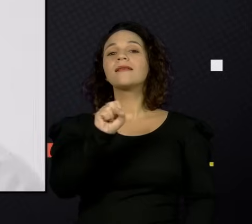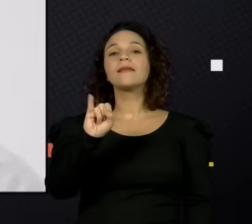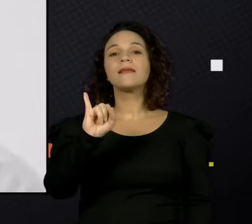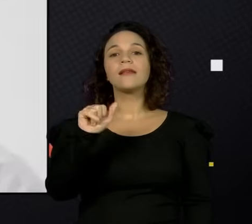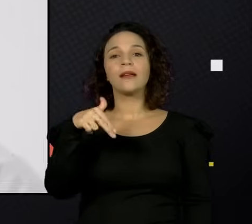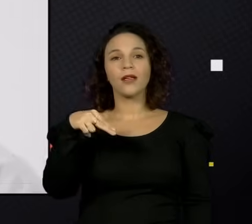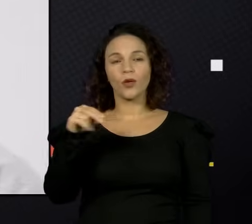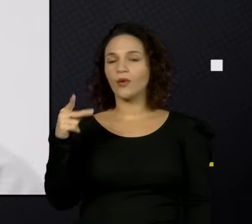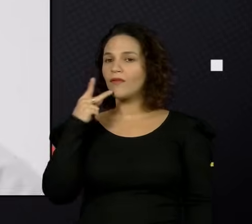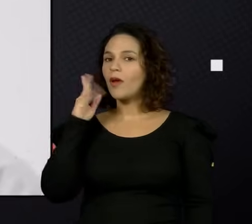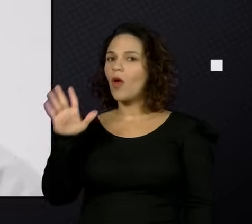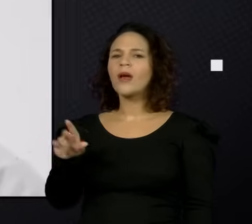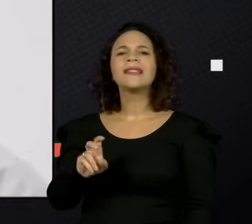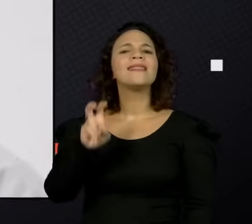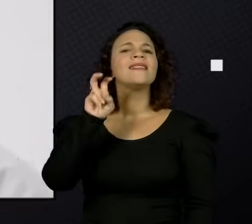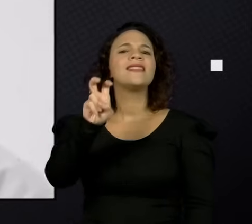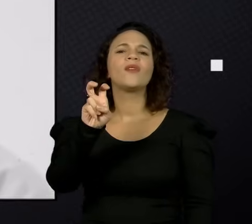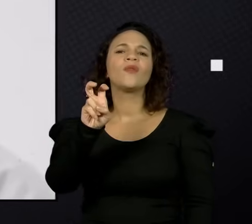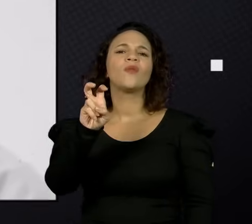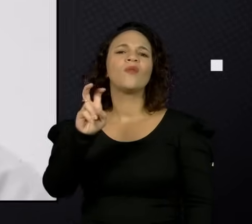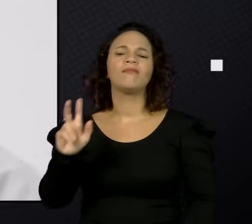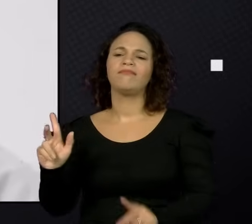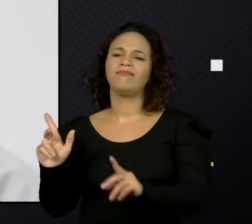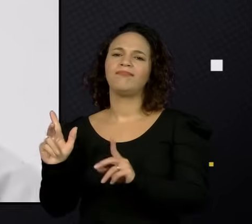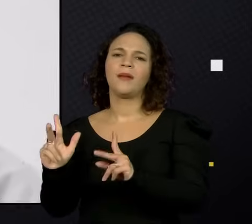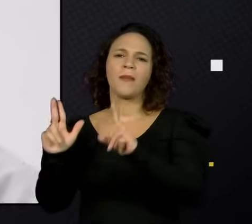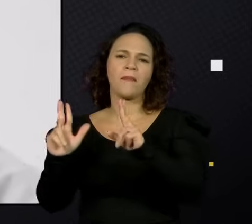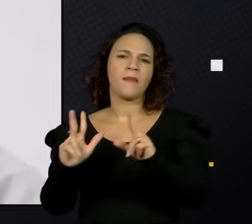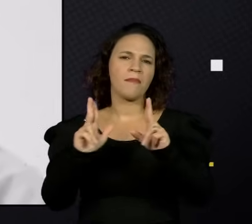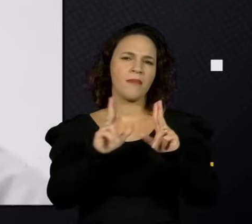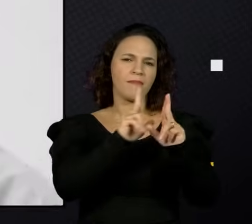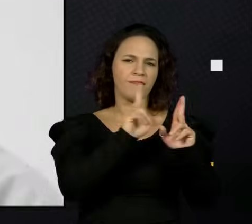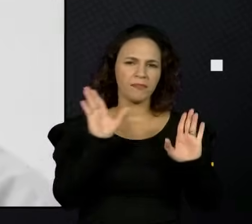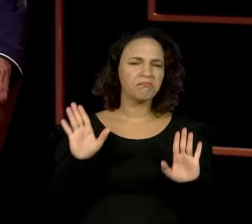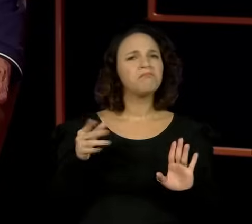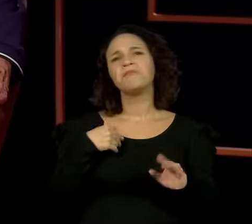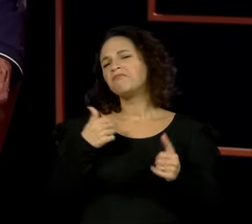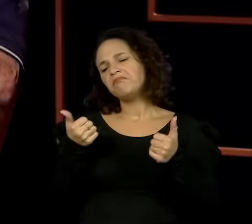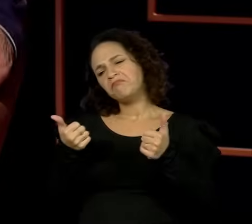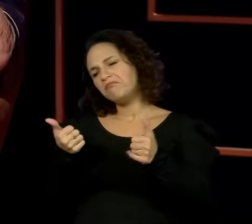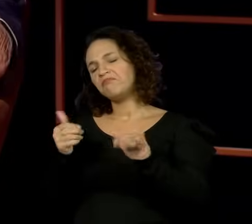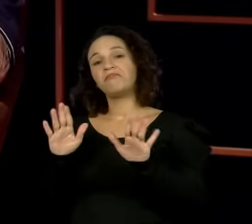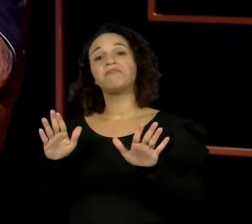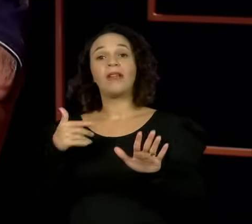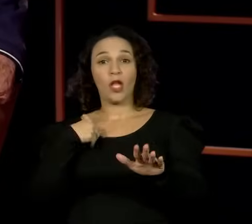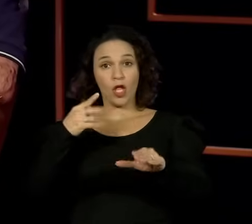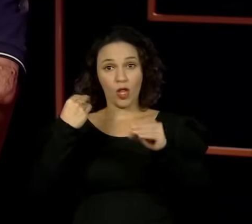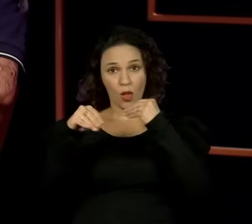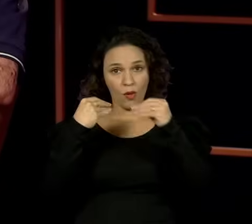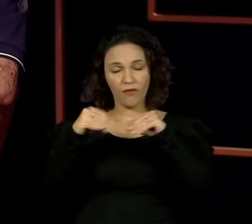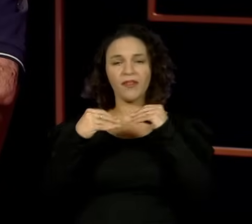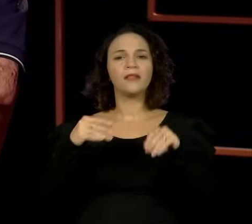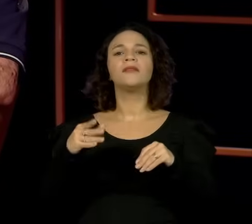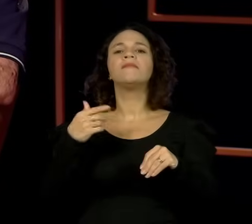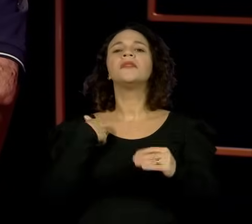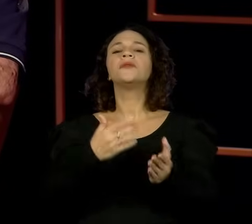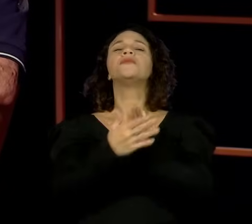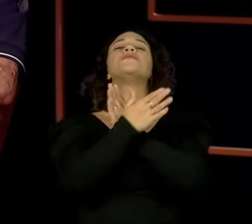olha, são só 5 capítulos. Eu falei, não, tudo bem, eu fiz os 5 capítulos. Morri, close no